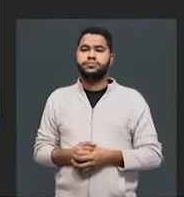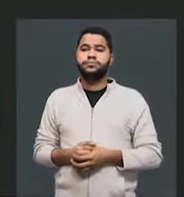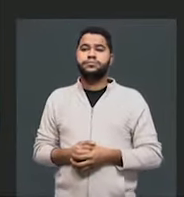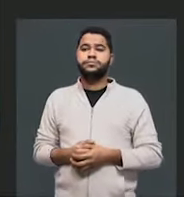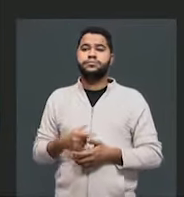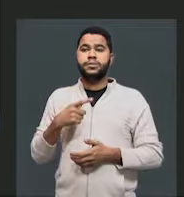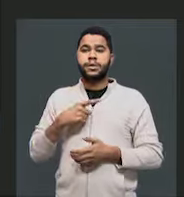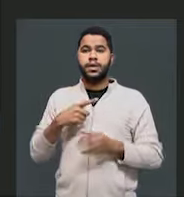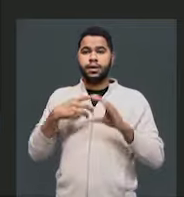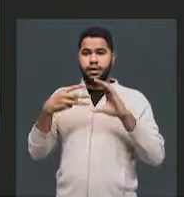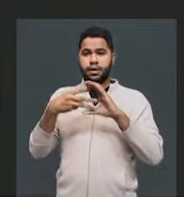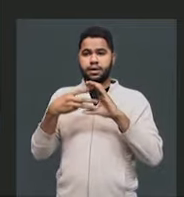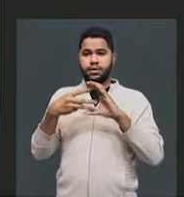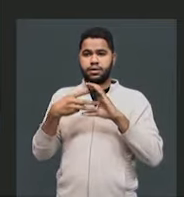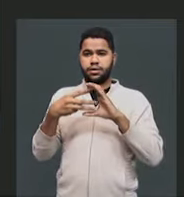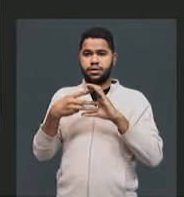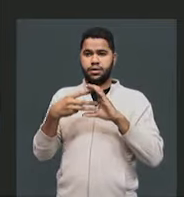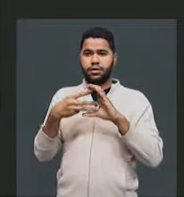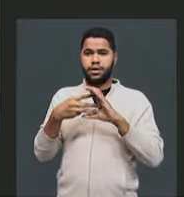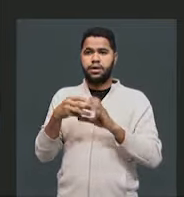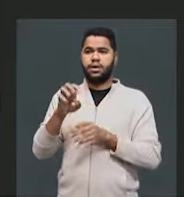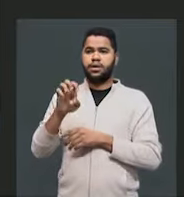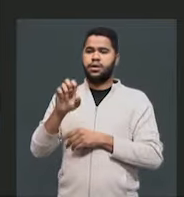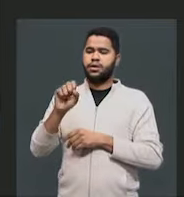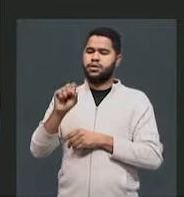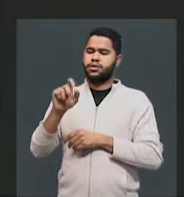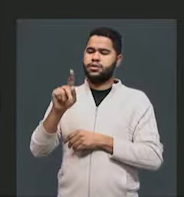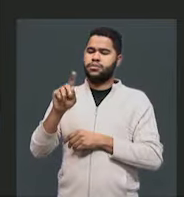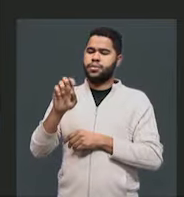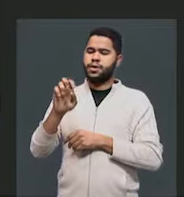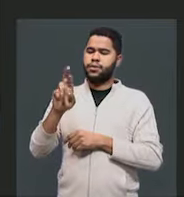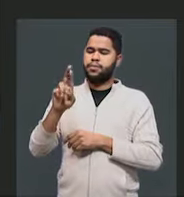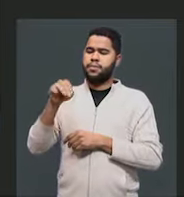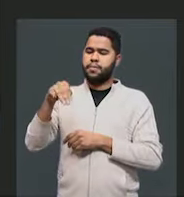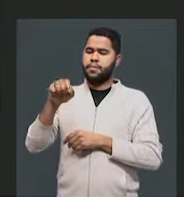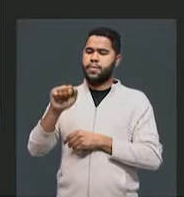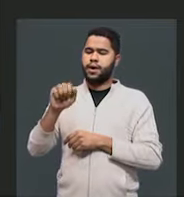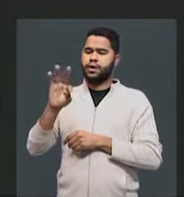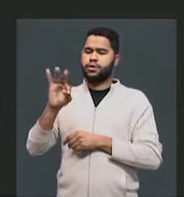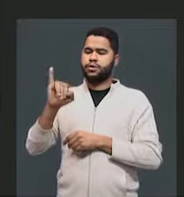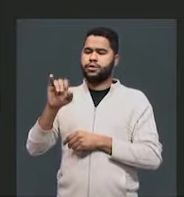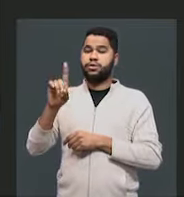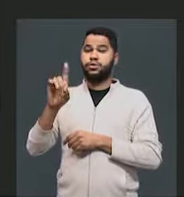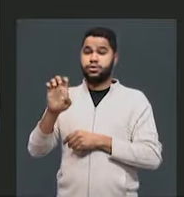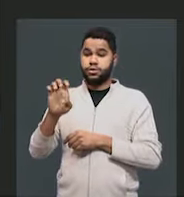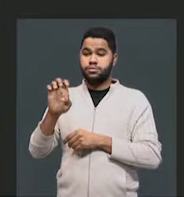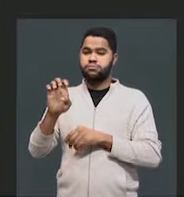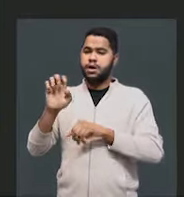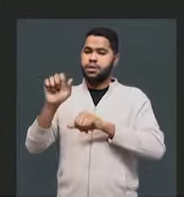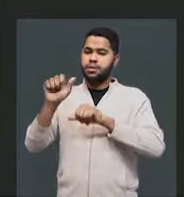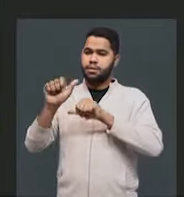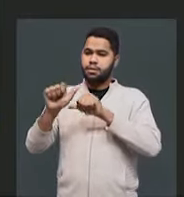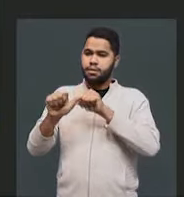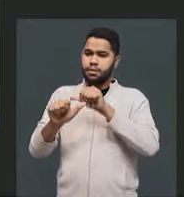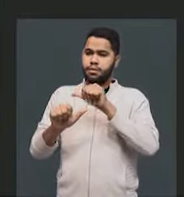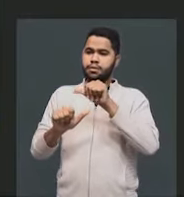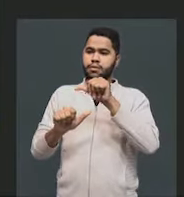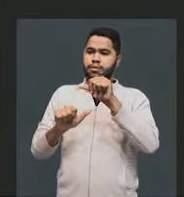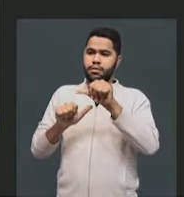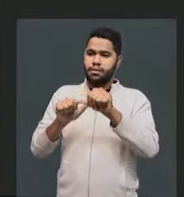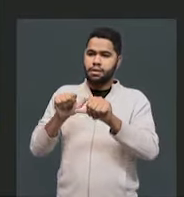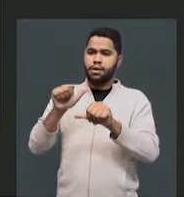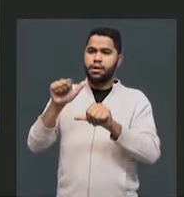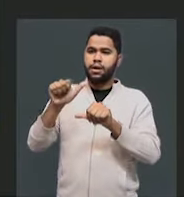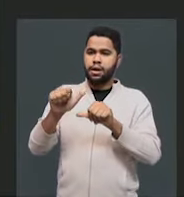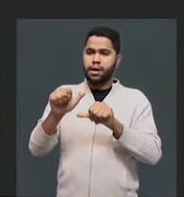a célula, que é a espermátide, ela vai então começar a modificar. Olha, esse núcleo